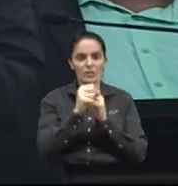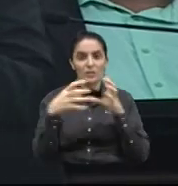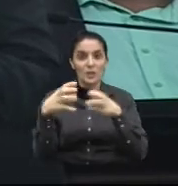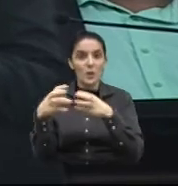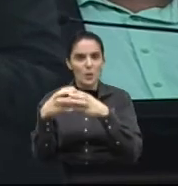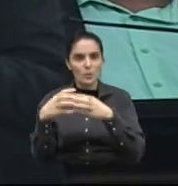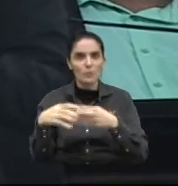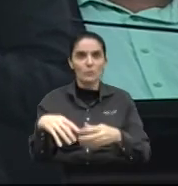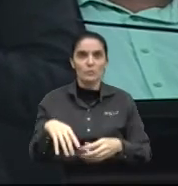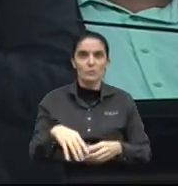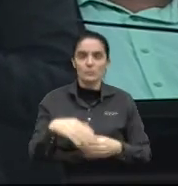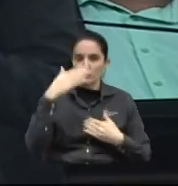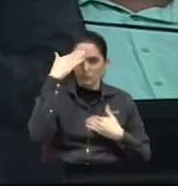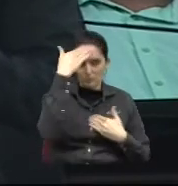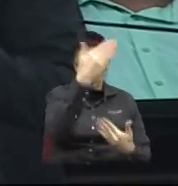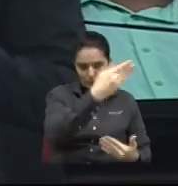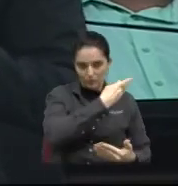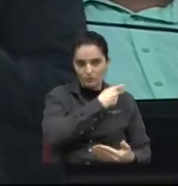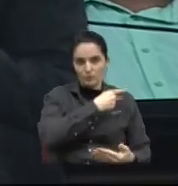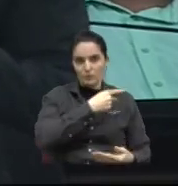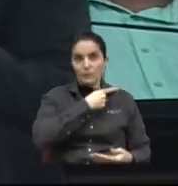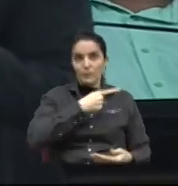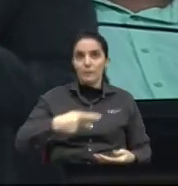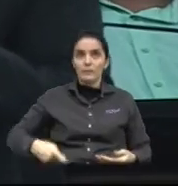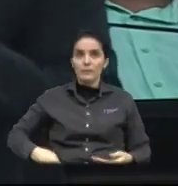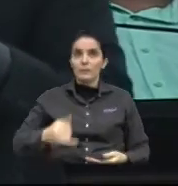presidente muito obrigado desculpa